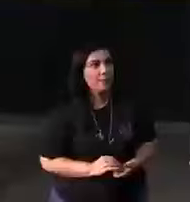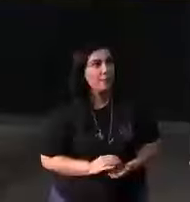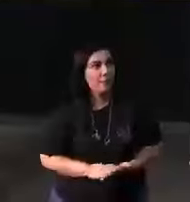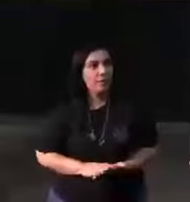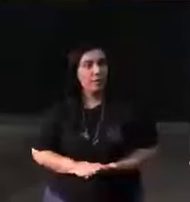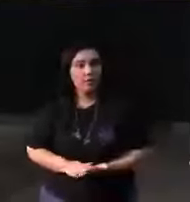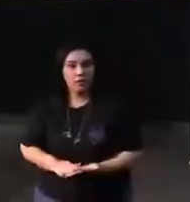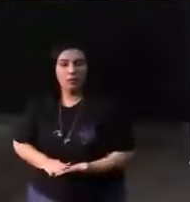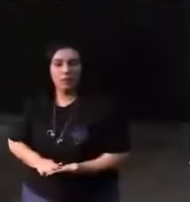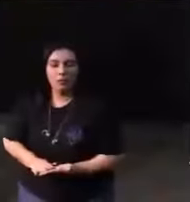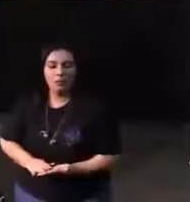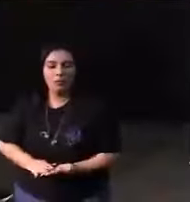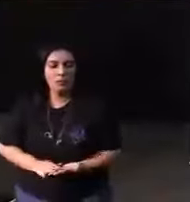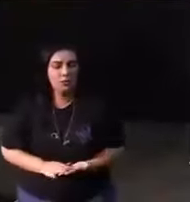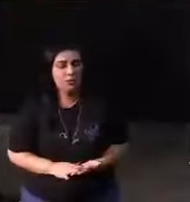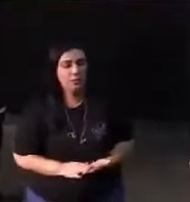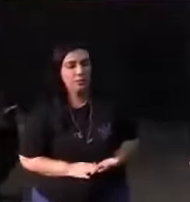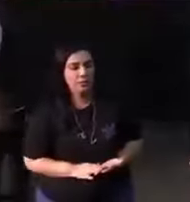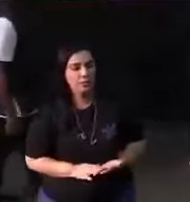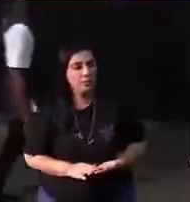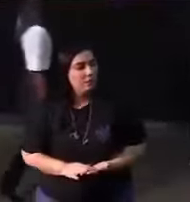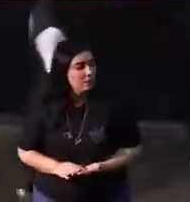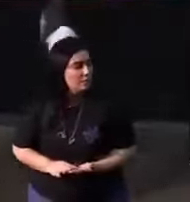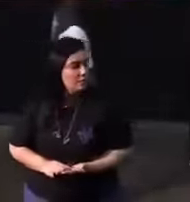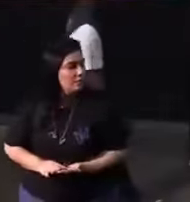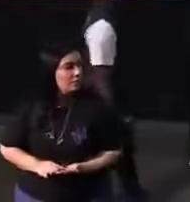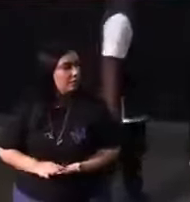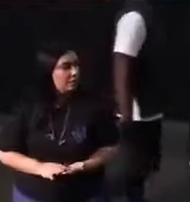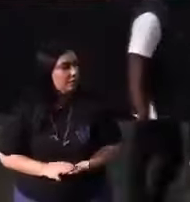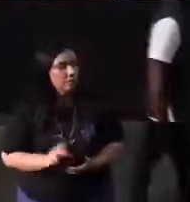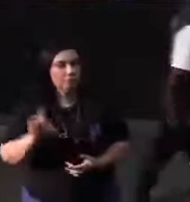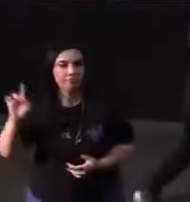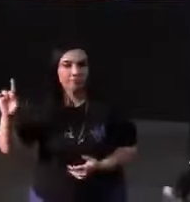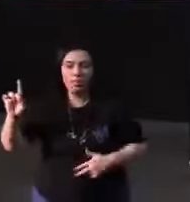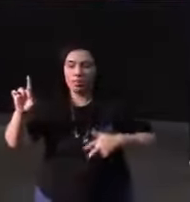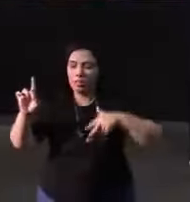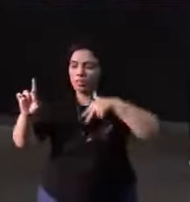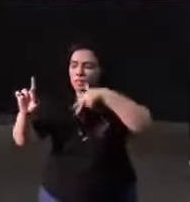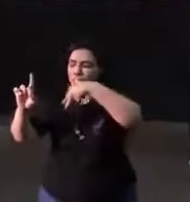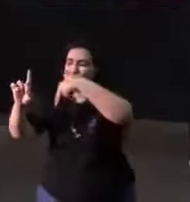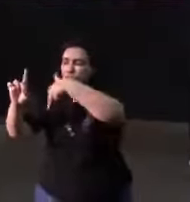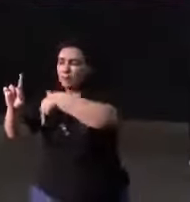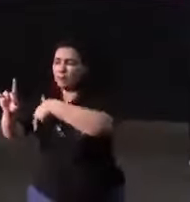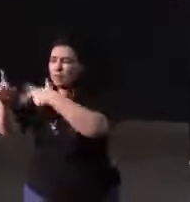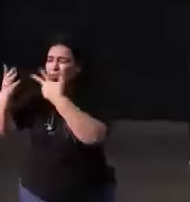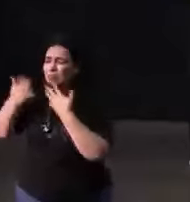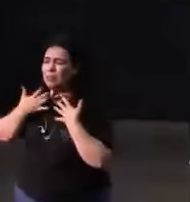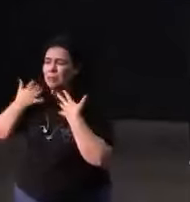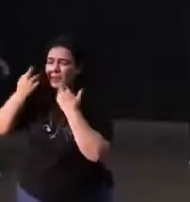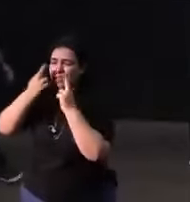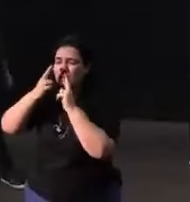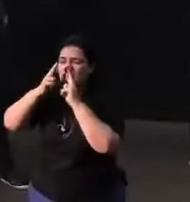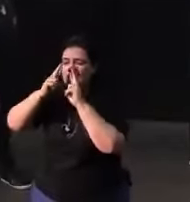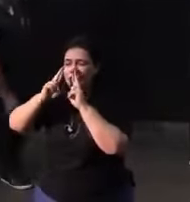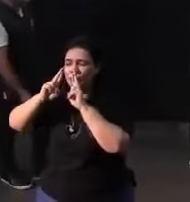venha, venha, venha, venha, venha, venha, venha, venha, venha, venha em nome de Jesus.